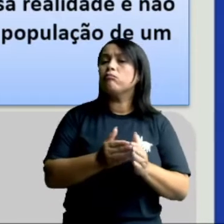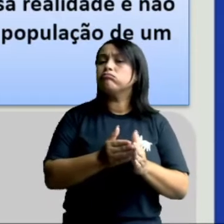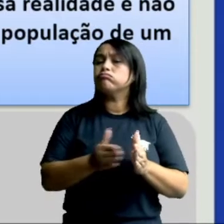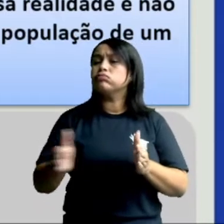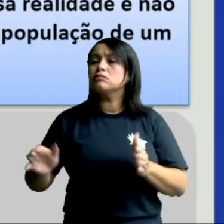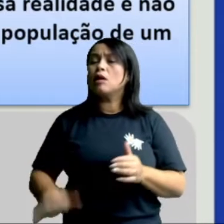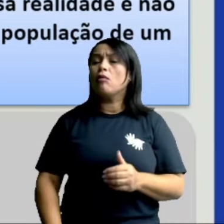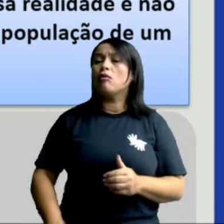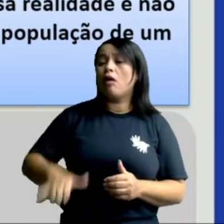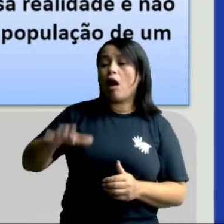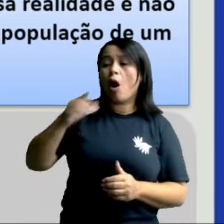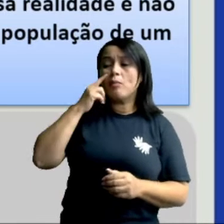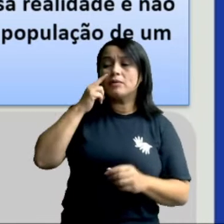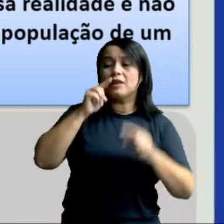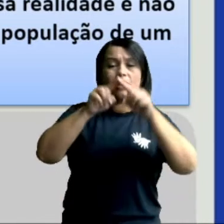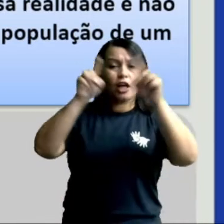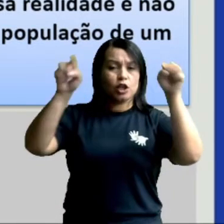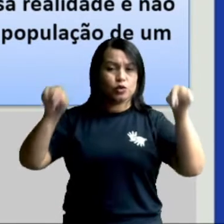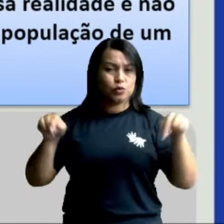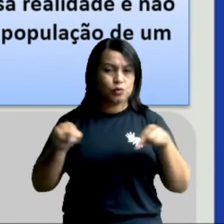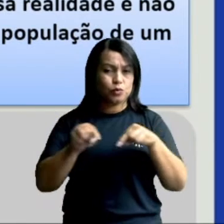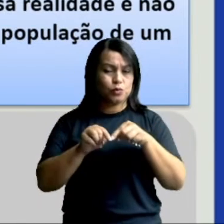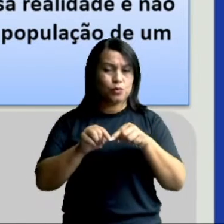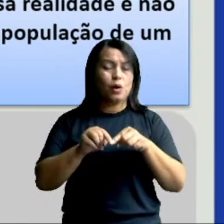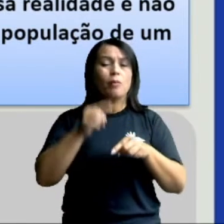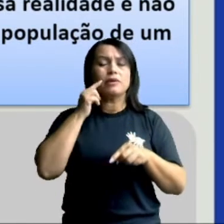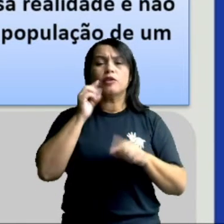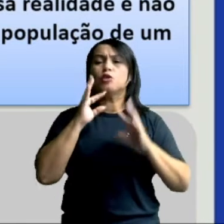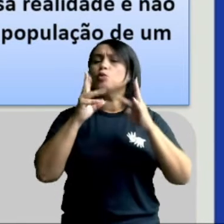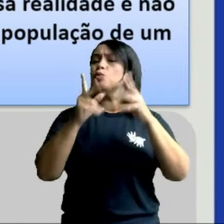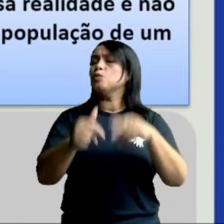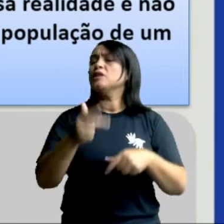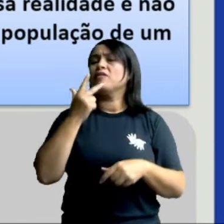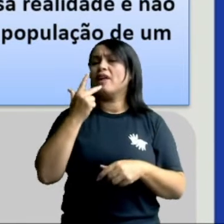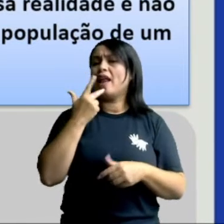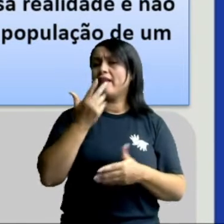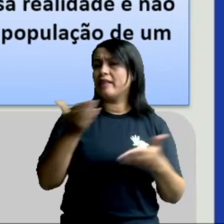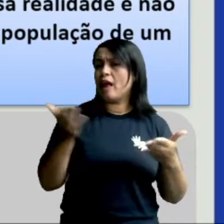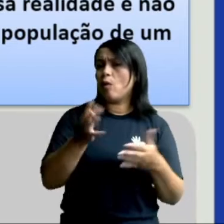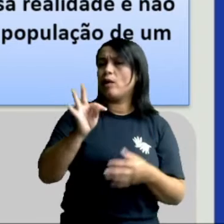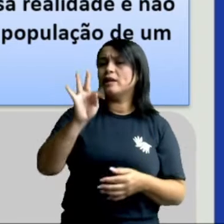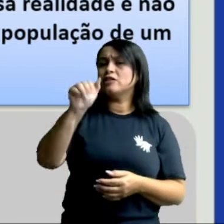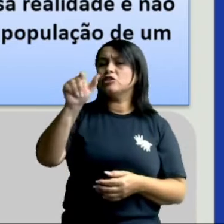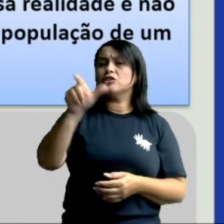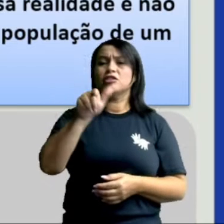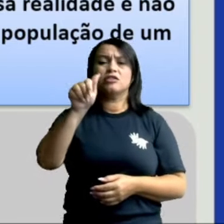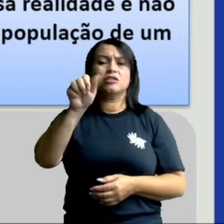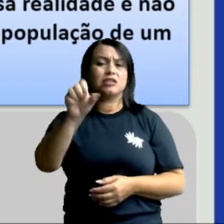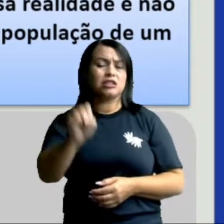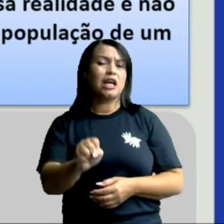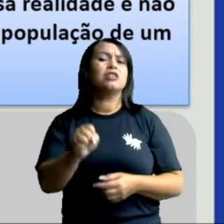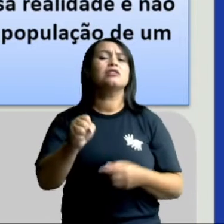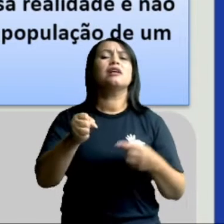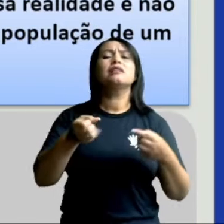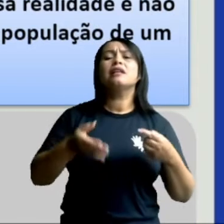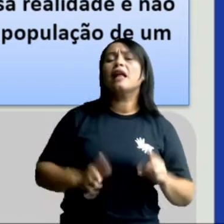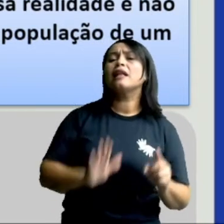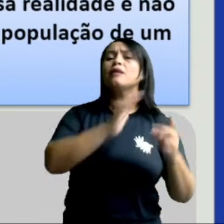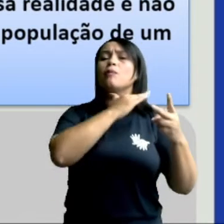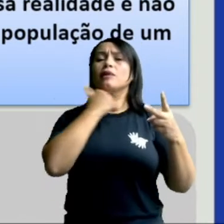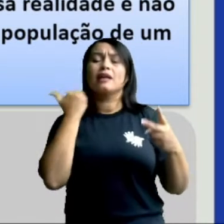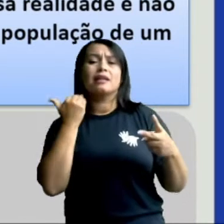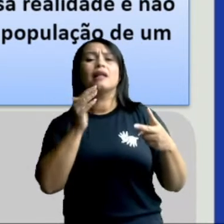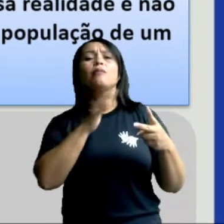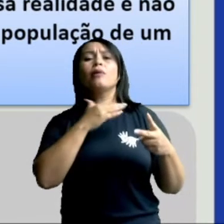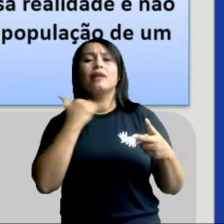ligarem na dica, né? Todas as taxas que a gente falou até agora, né? Seja ela natalidade,